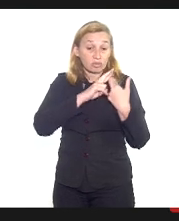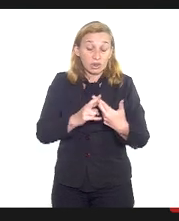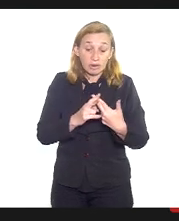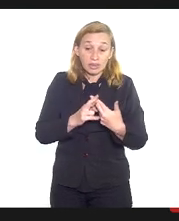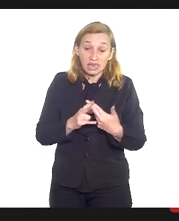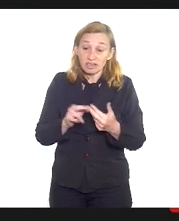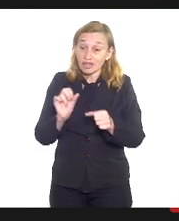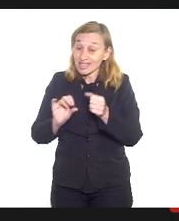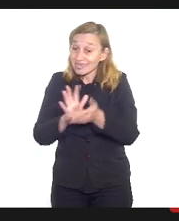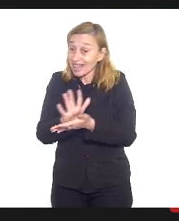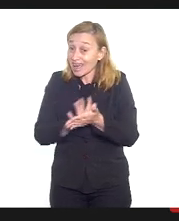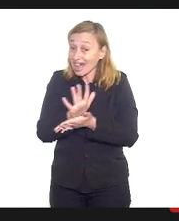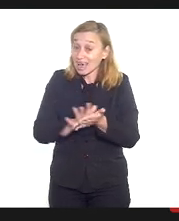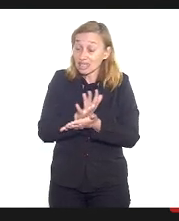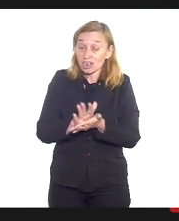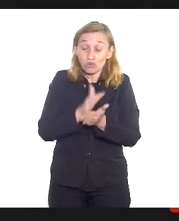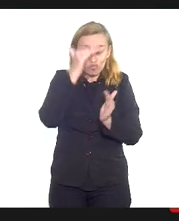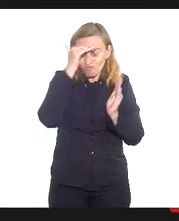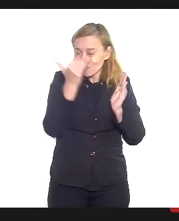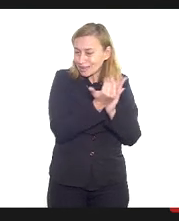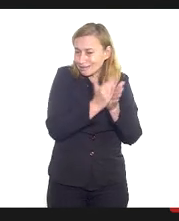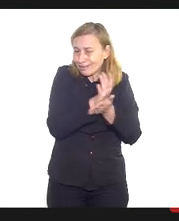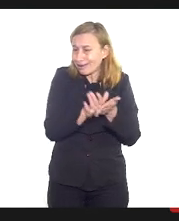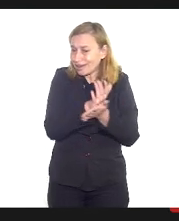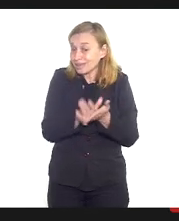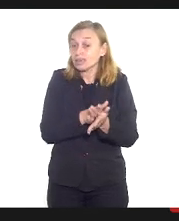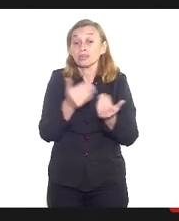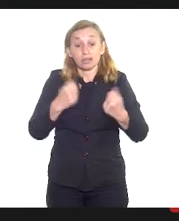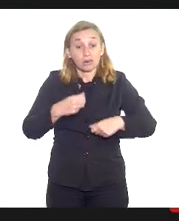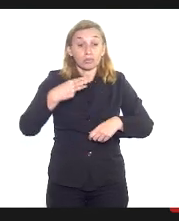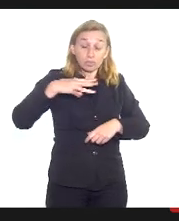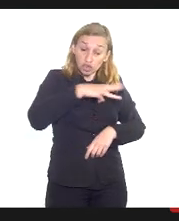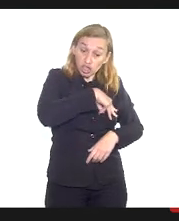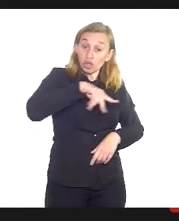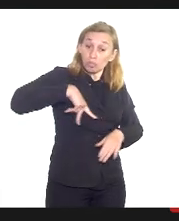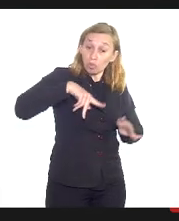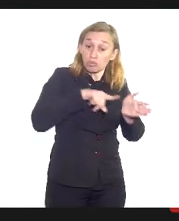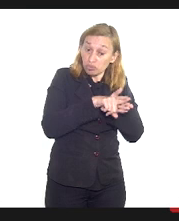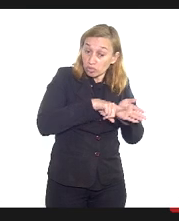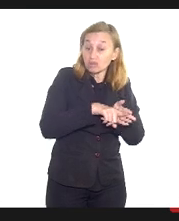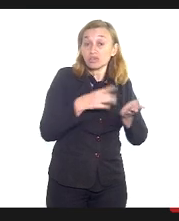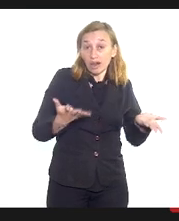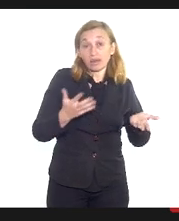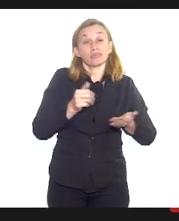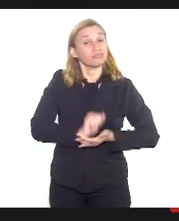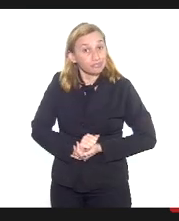responsabilidades e o não cumprimento deriva disso. Eu acho que isso,